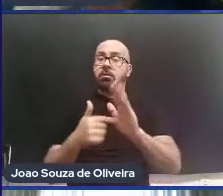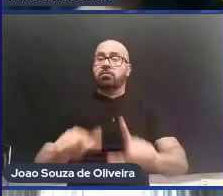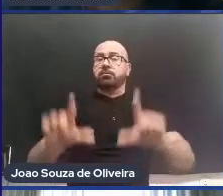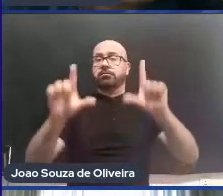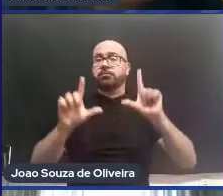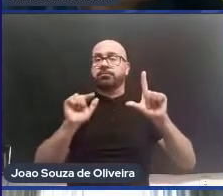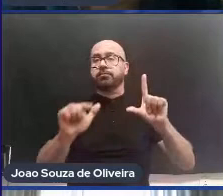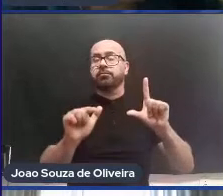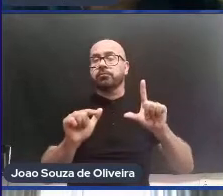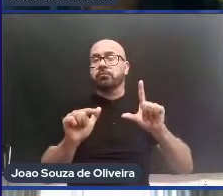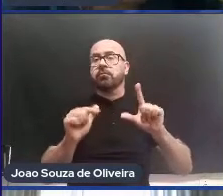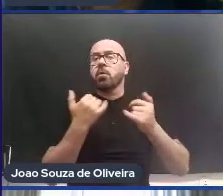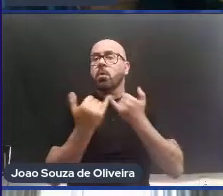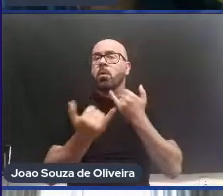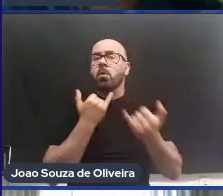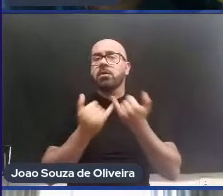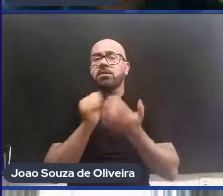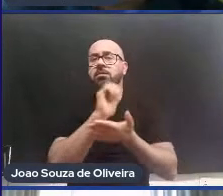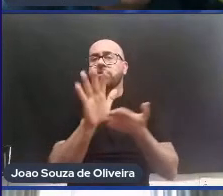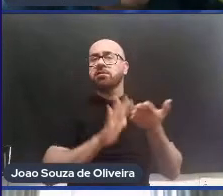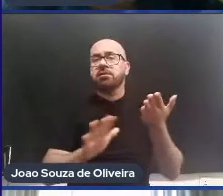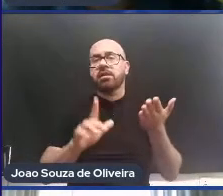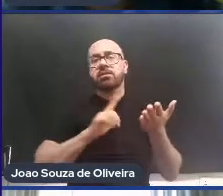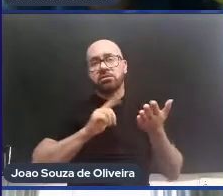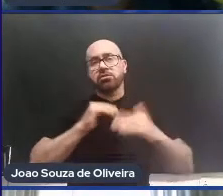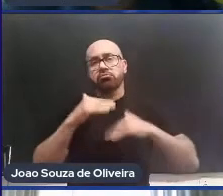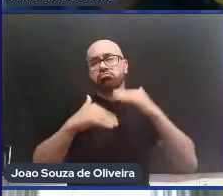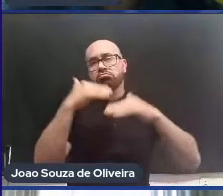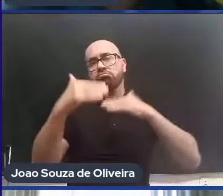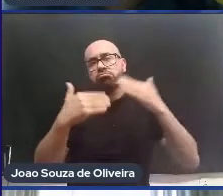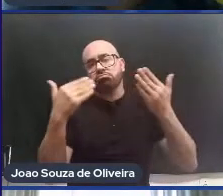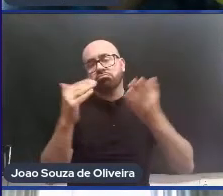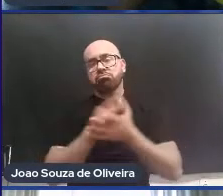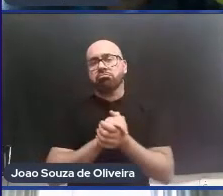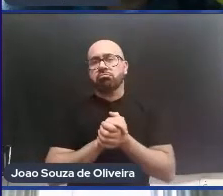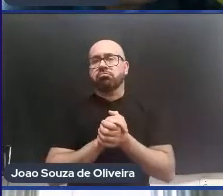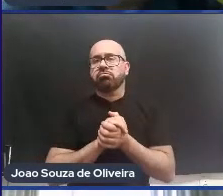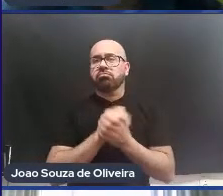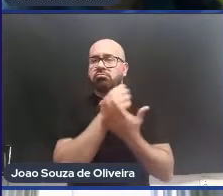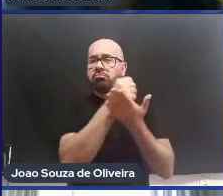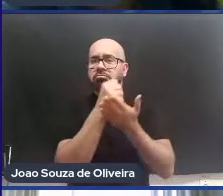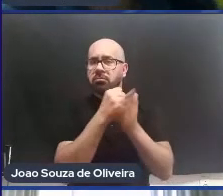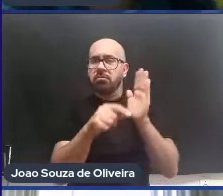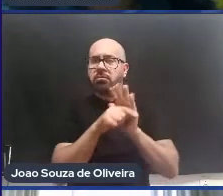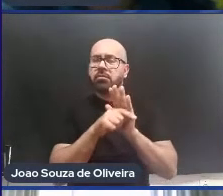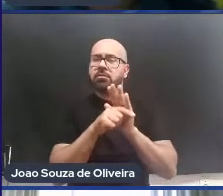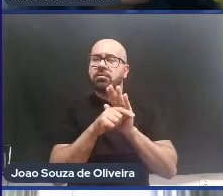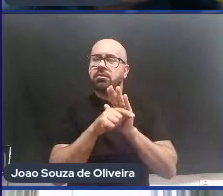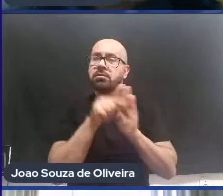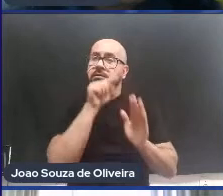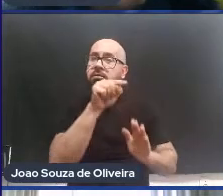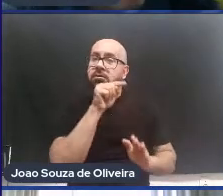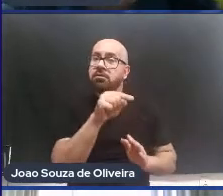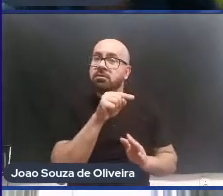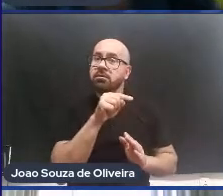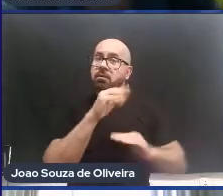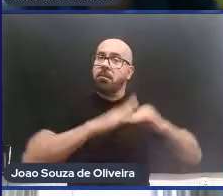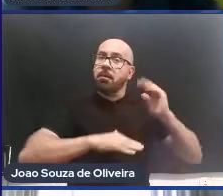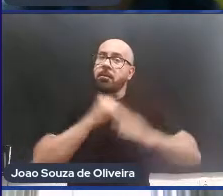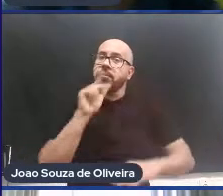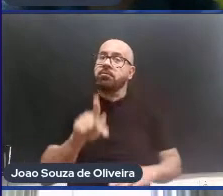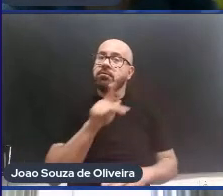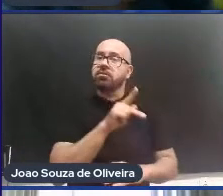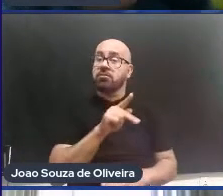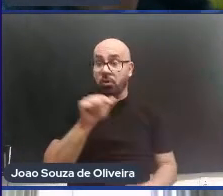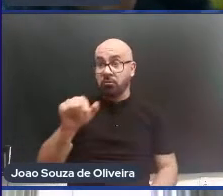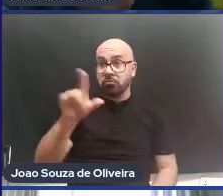slide um exemplo de uma atividade que a gente construiu baseada em cima de uma ponte que é docente